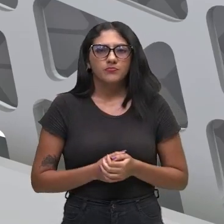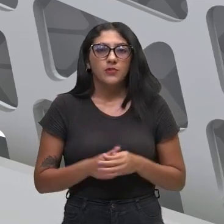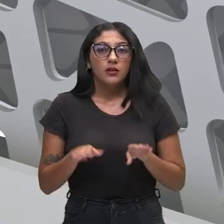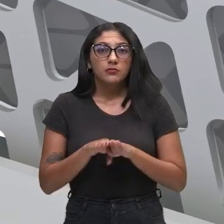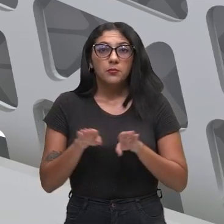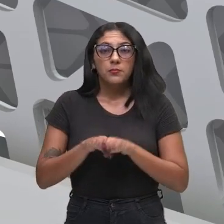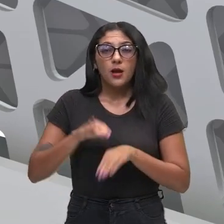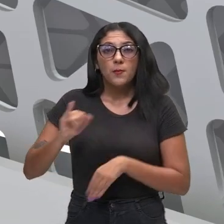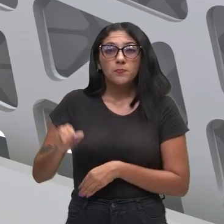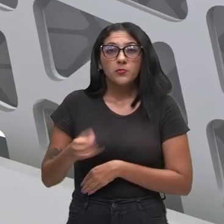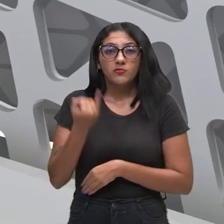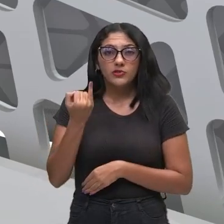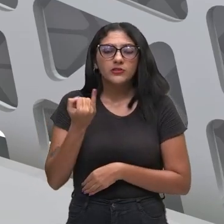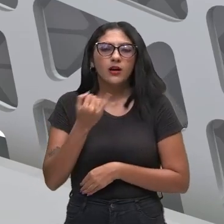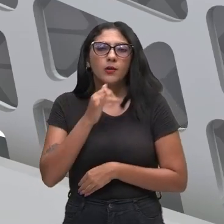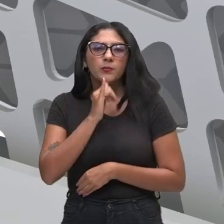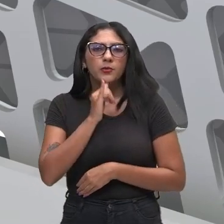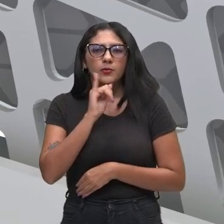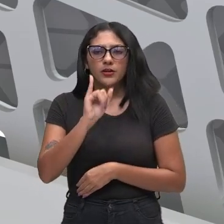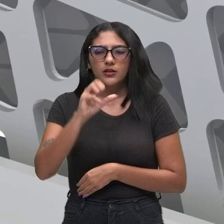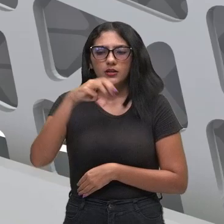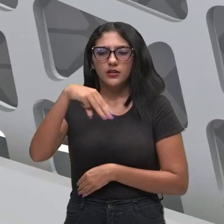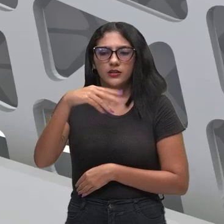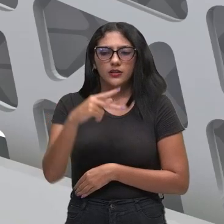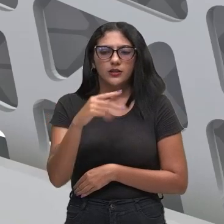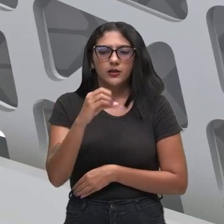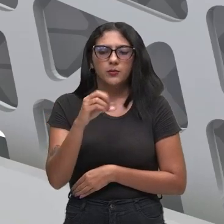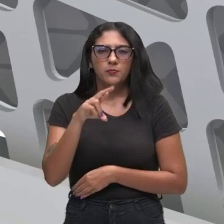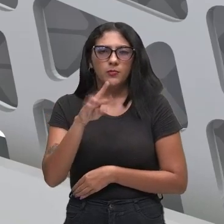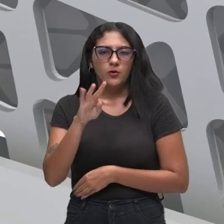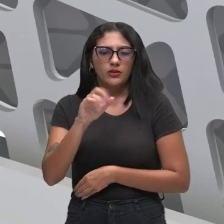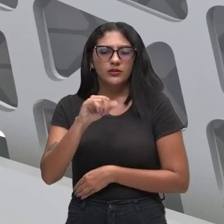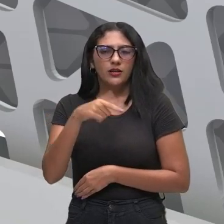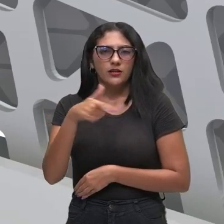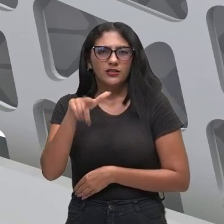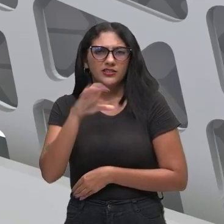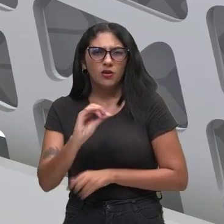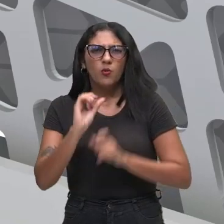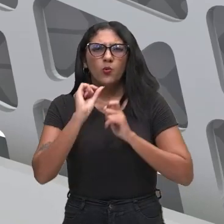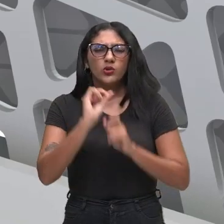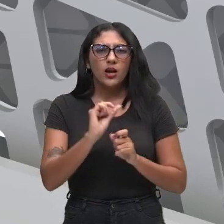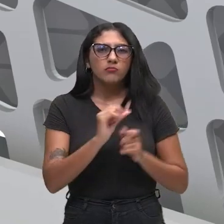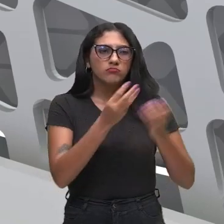que importações é quando é trazido, né, quando